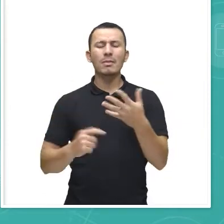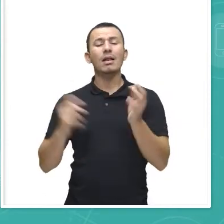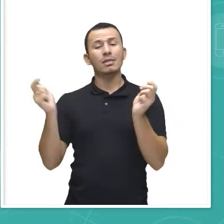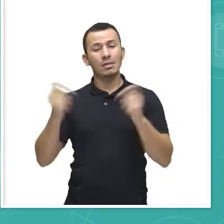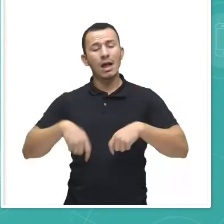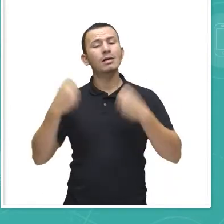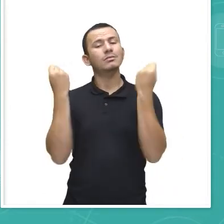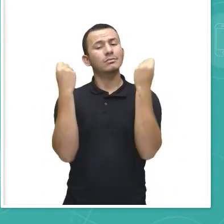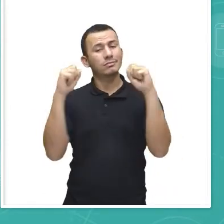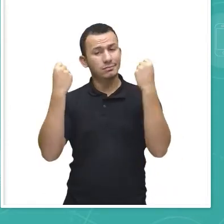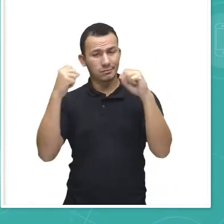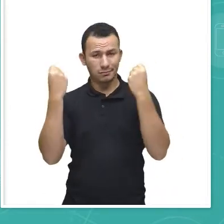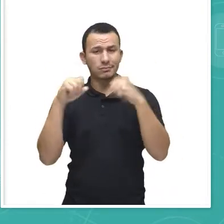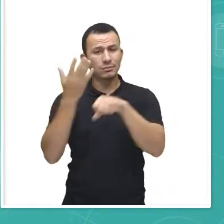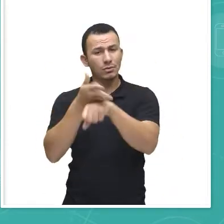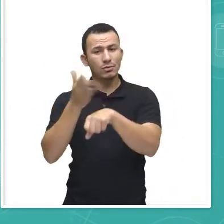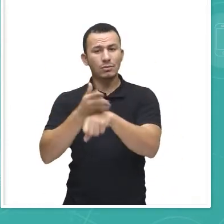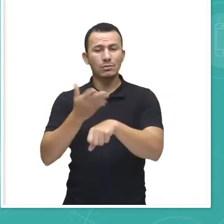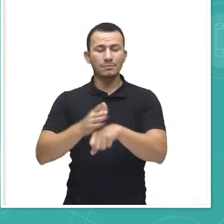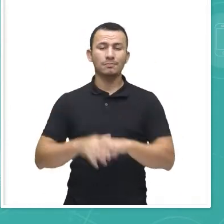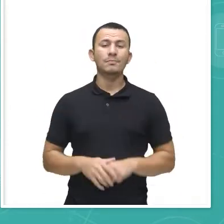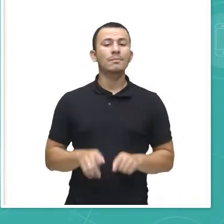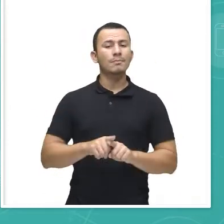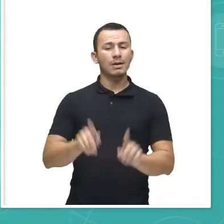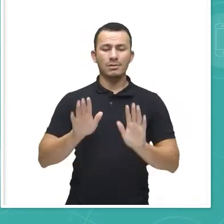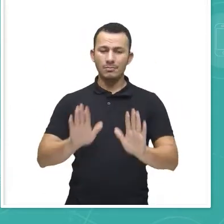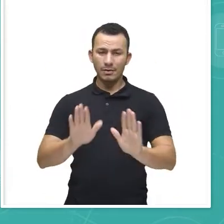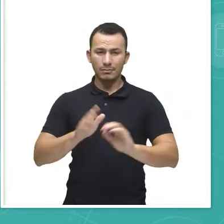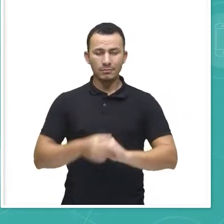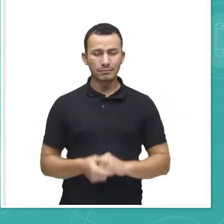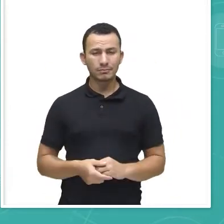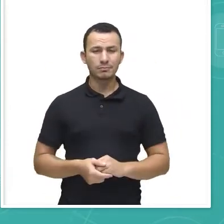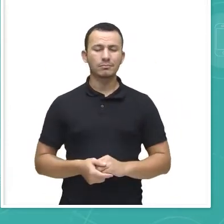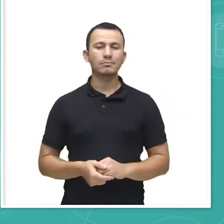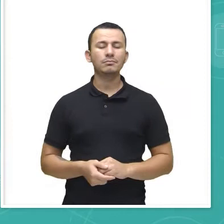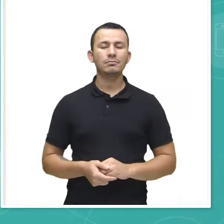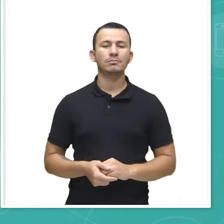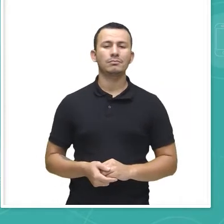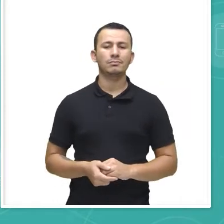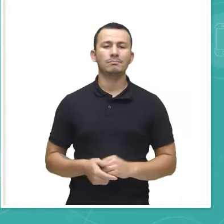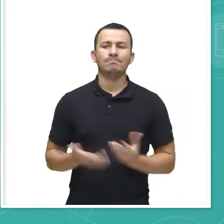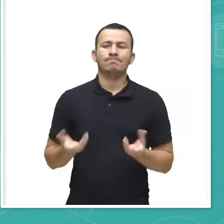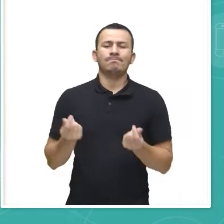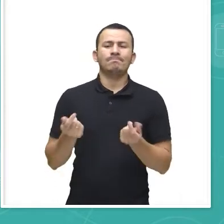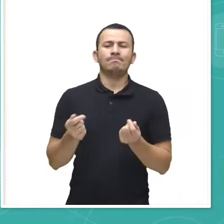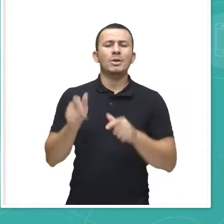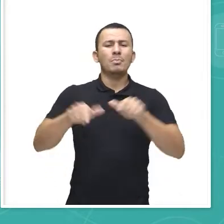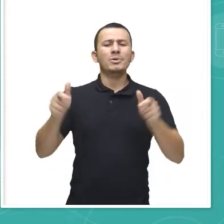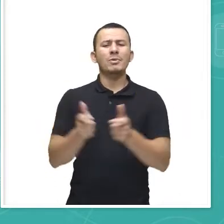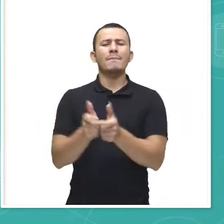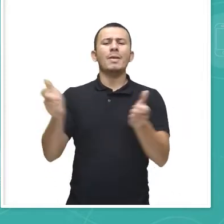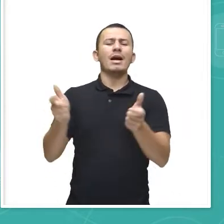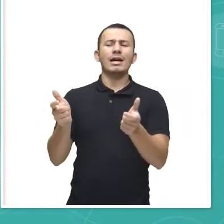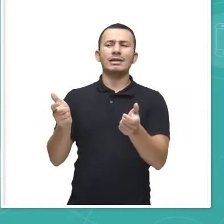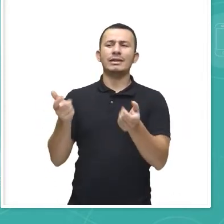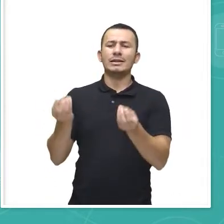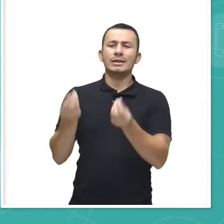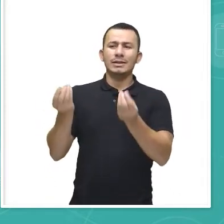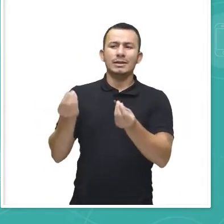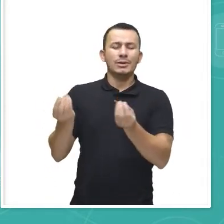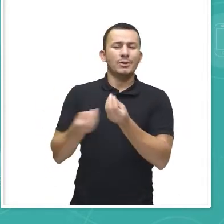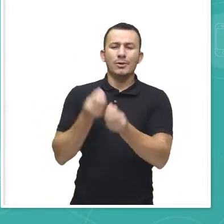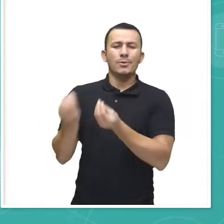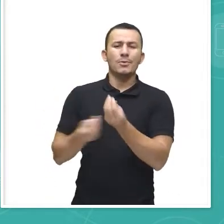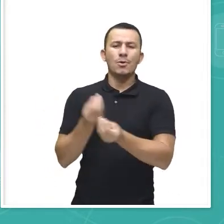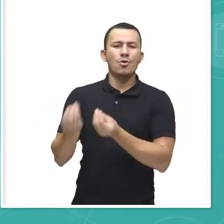da ginástica. Mas aí acontece o seguinte, ninguém assim, a maioria de nós não temos condições de